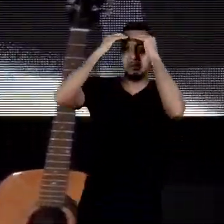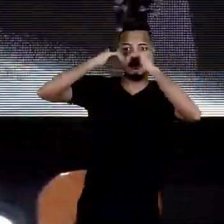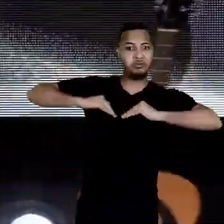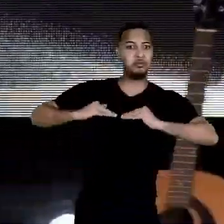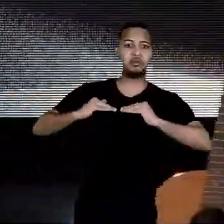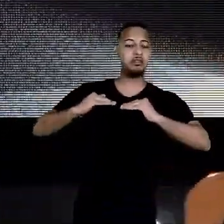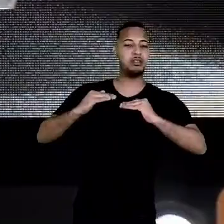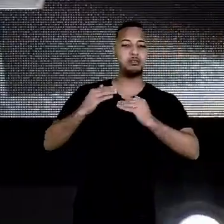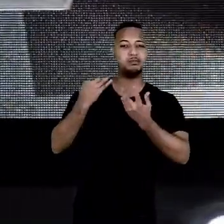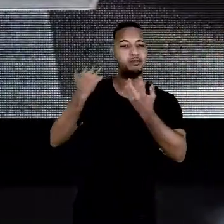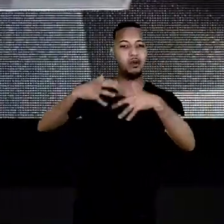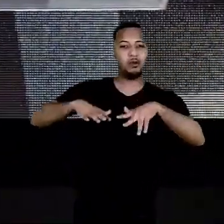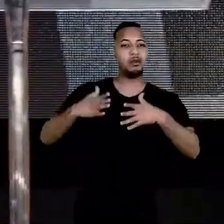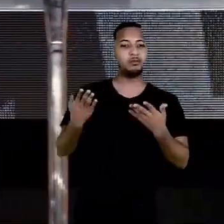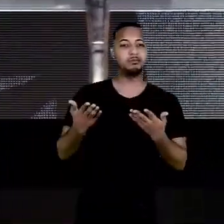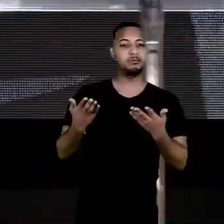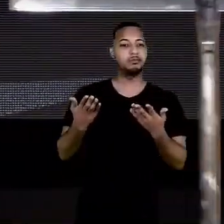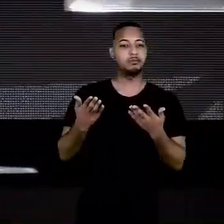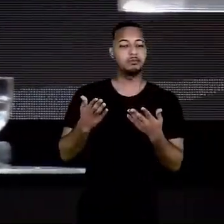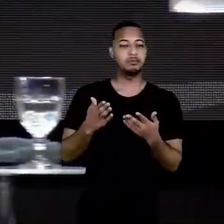Jonas, foi necessário